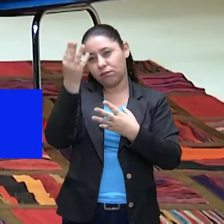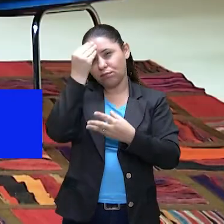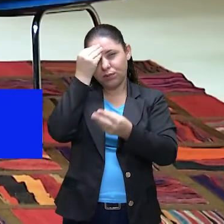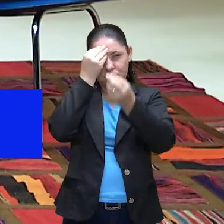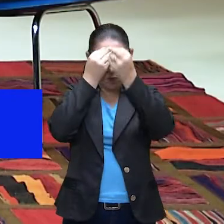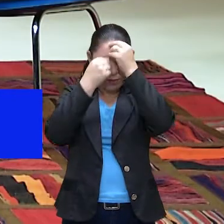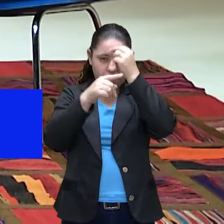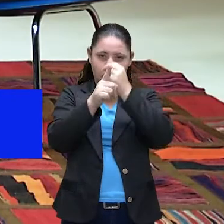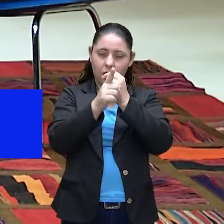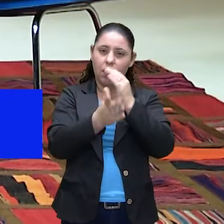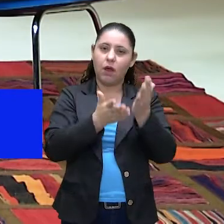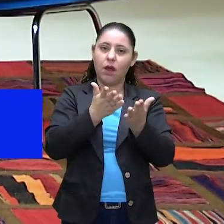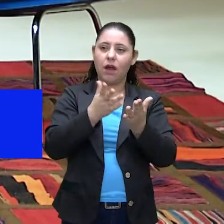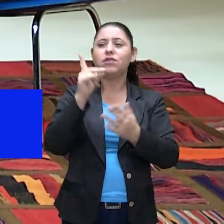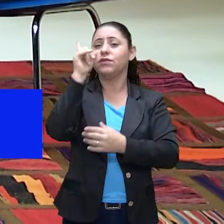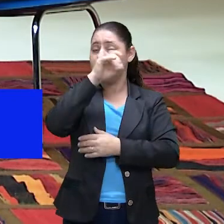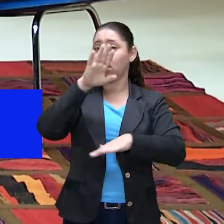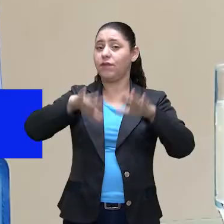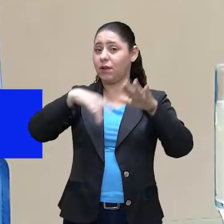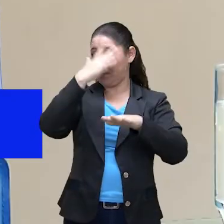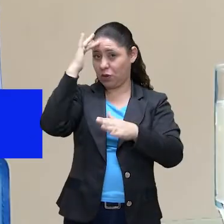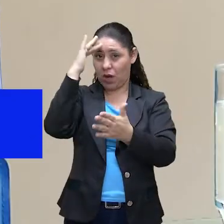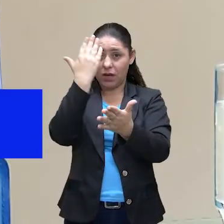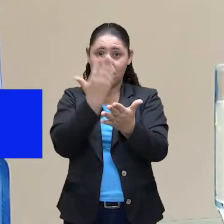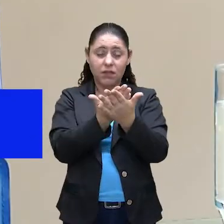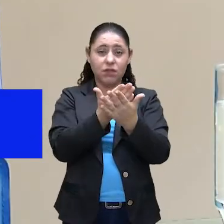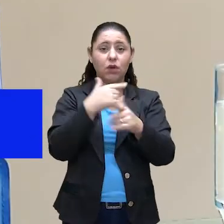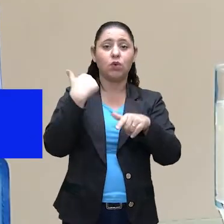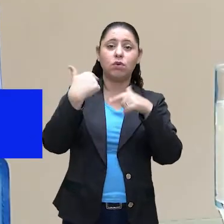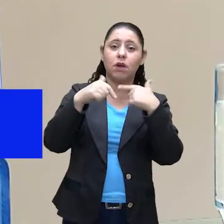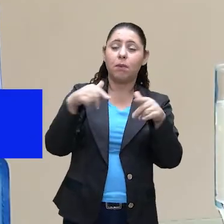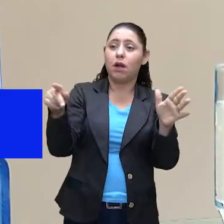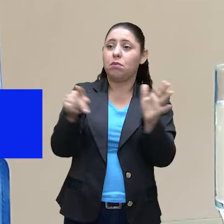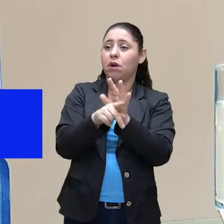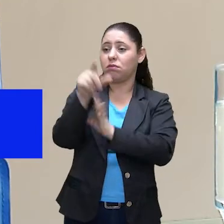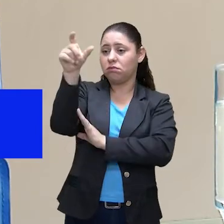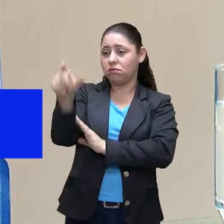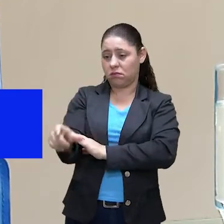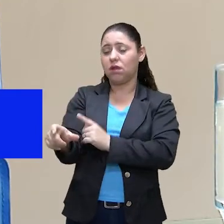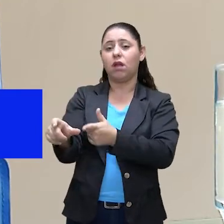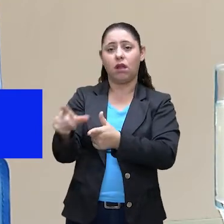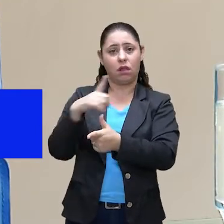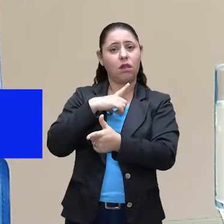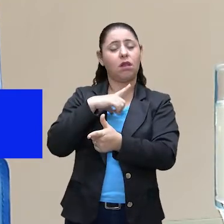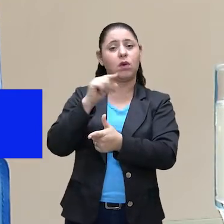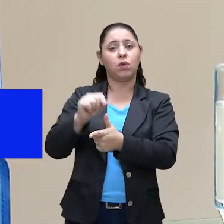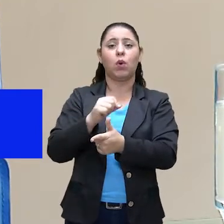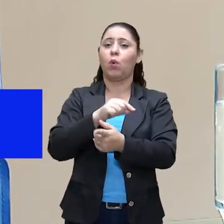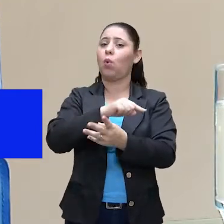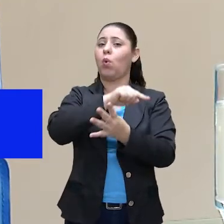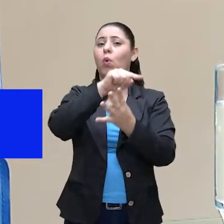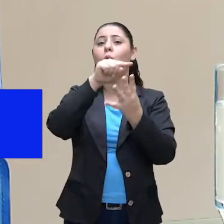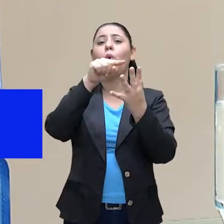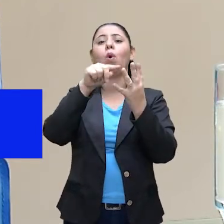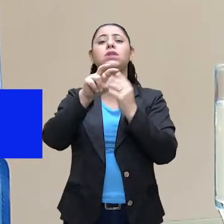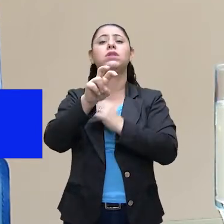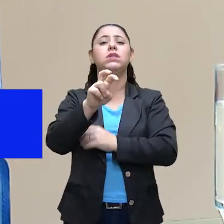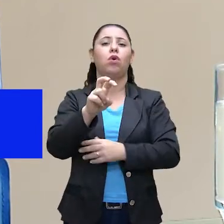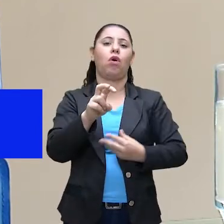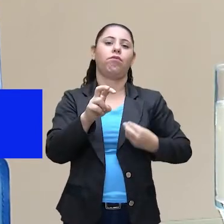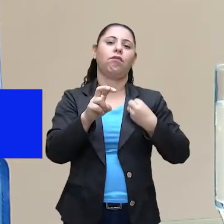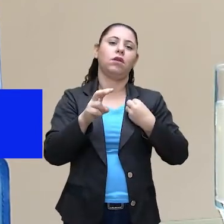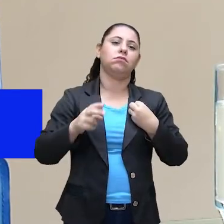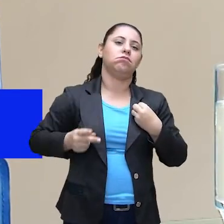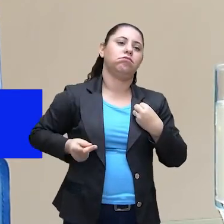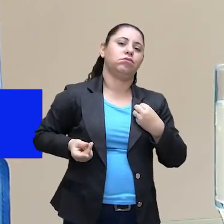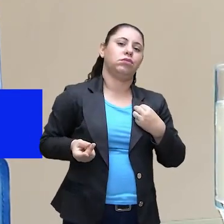tratamento. É difícil, às vezes, para aquele indivíduo acreditar que o trabalho dele envolve 4, 5 ou talvez